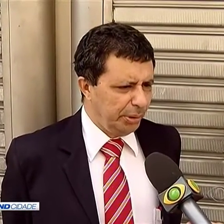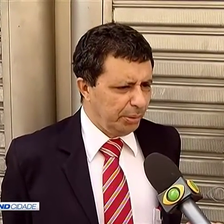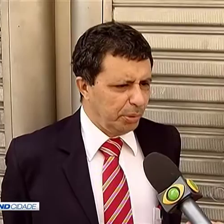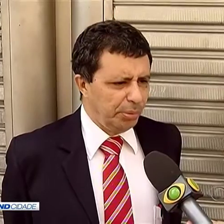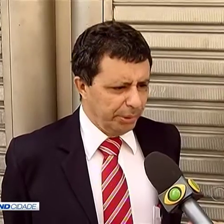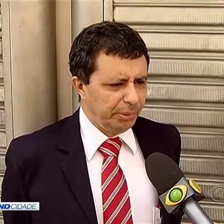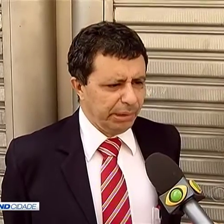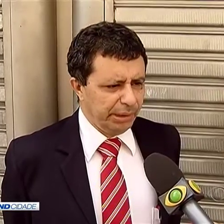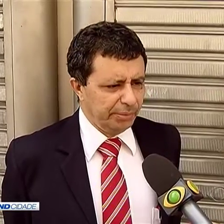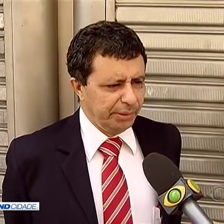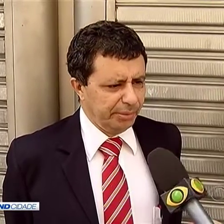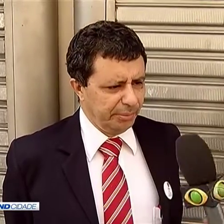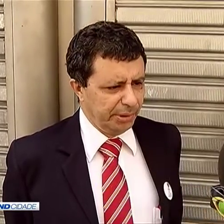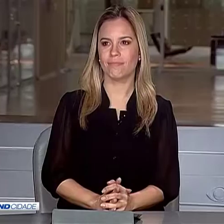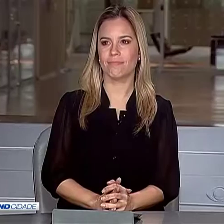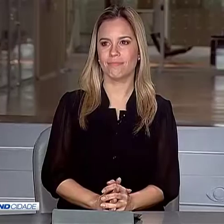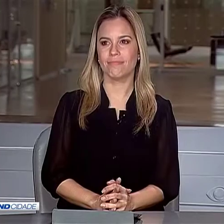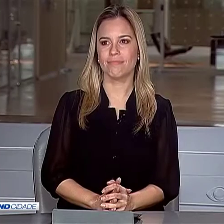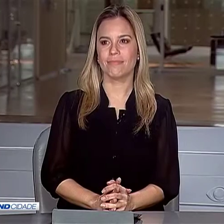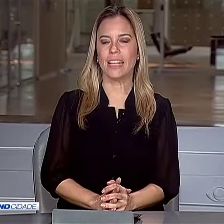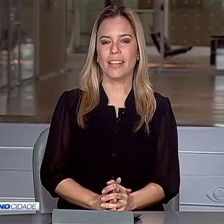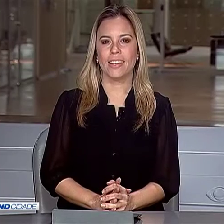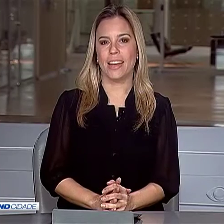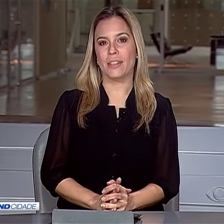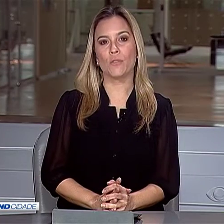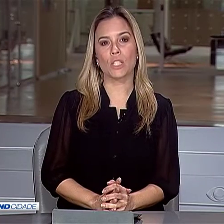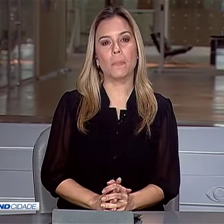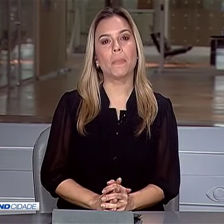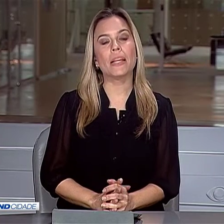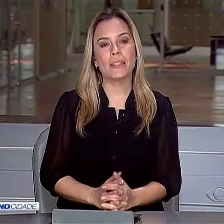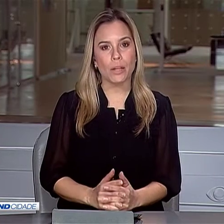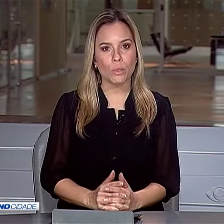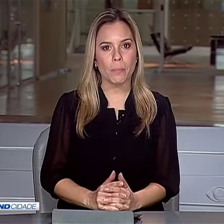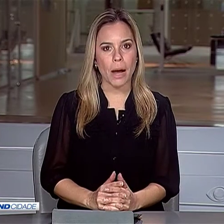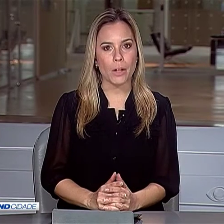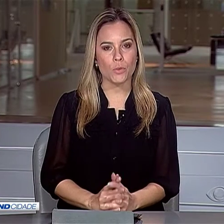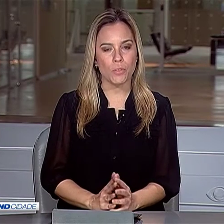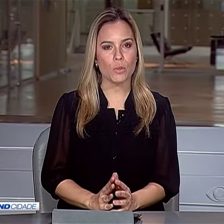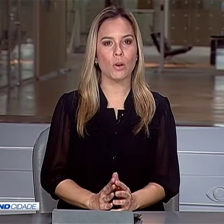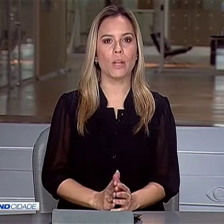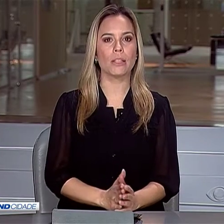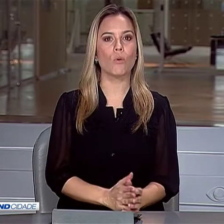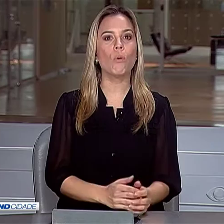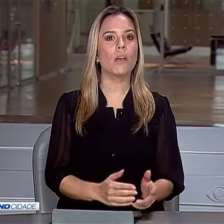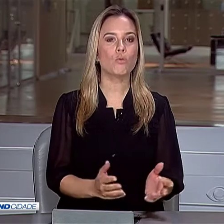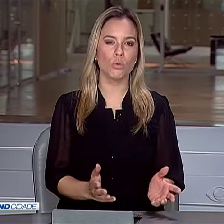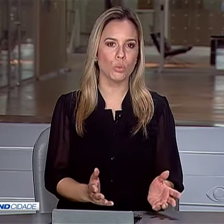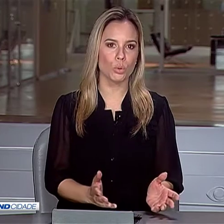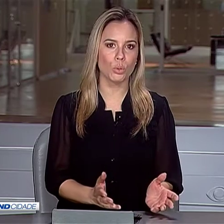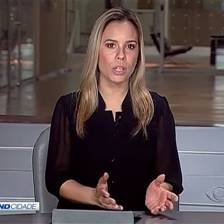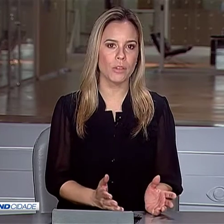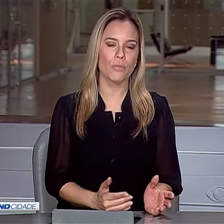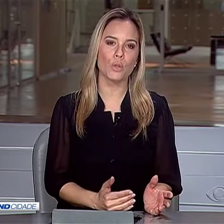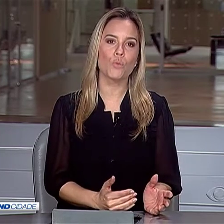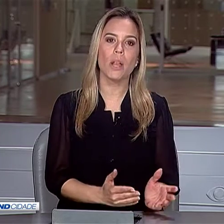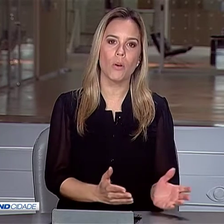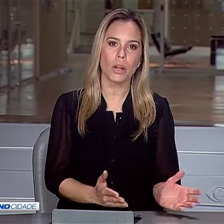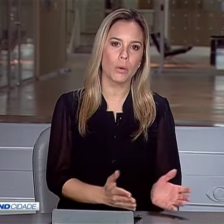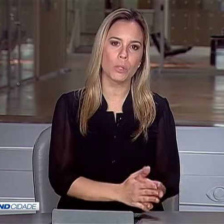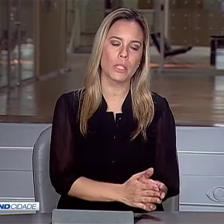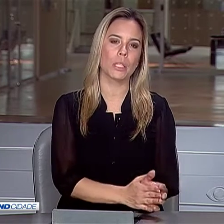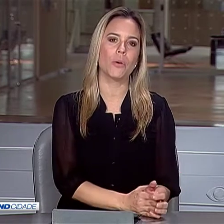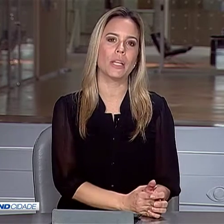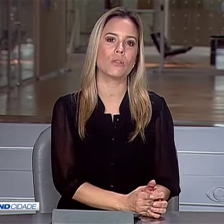muito boa, muito positiva. E se você perdeu o debate, veja agora então um resumo do que foi de